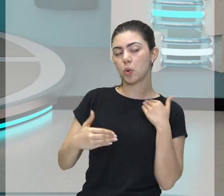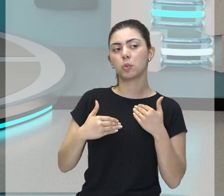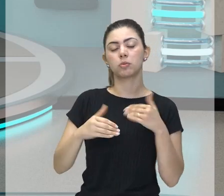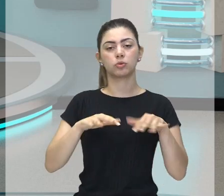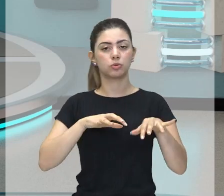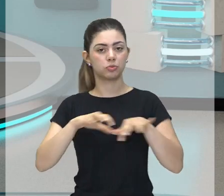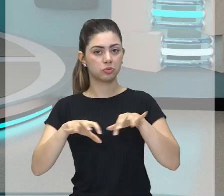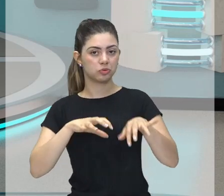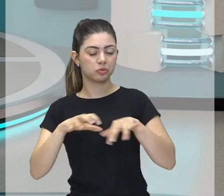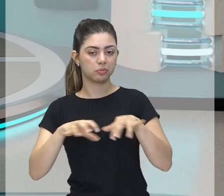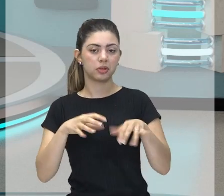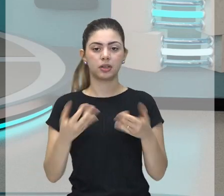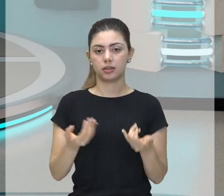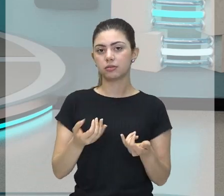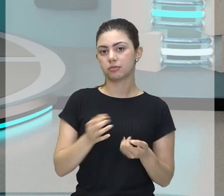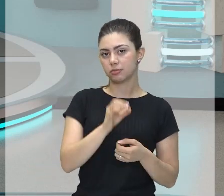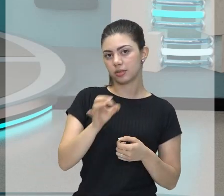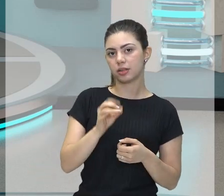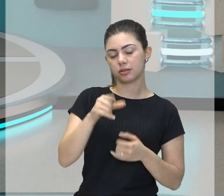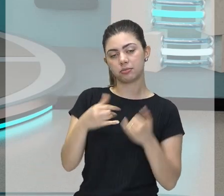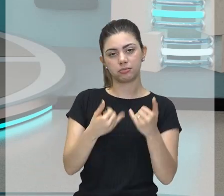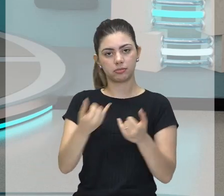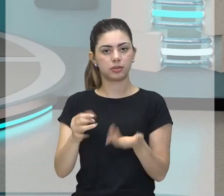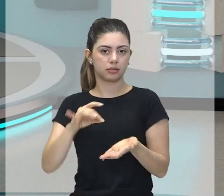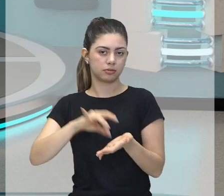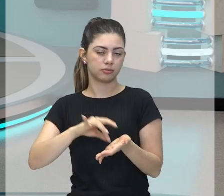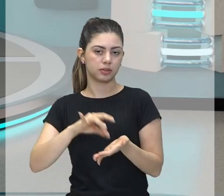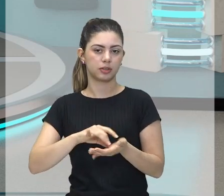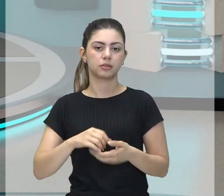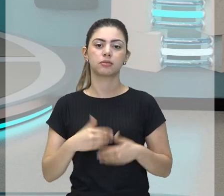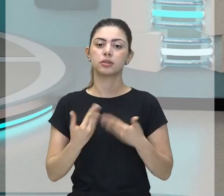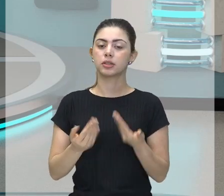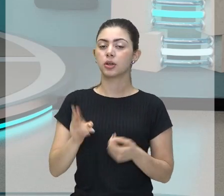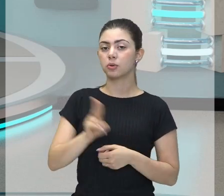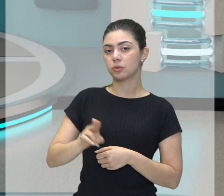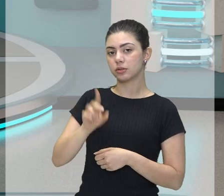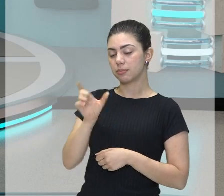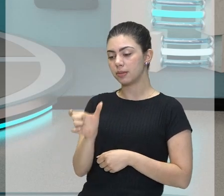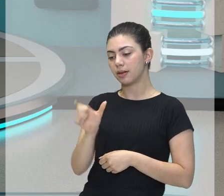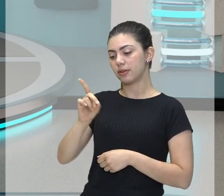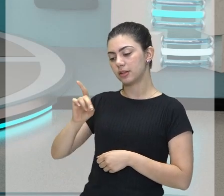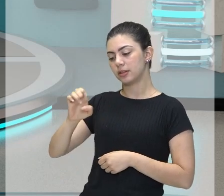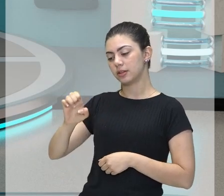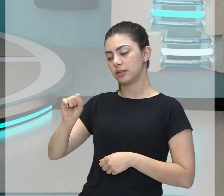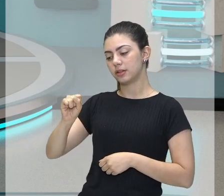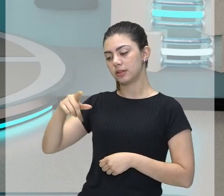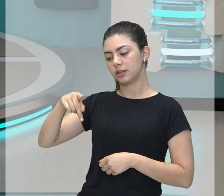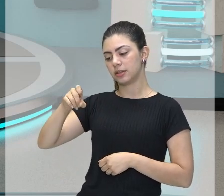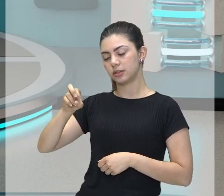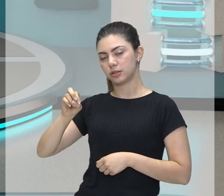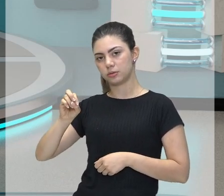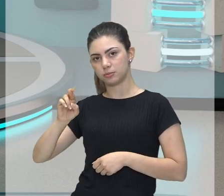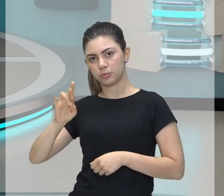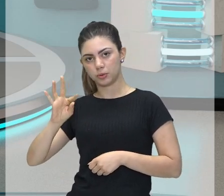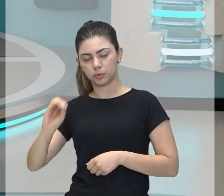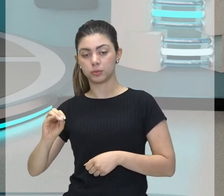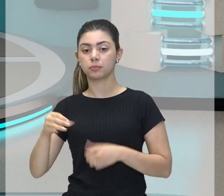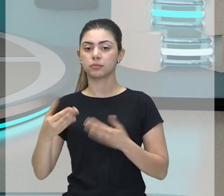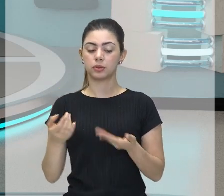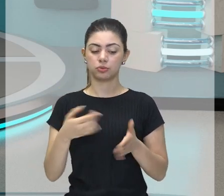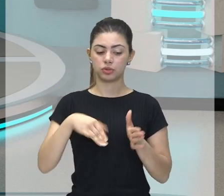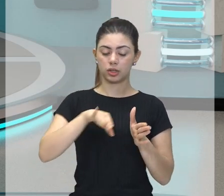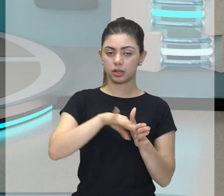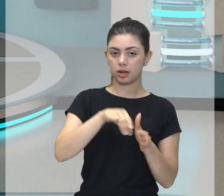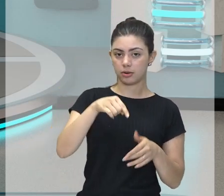né, com normas oficiais. Então, eles utilizam essa palavra desporto. E ao virem para cá, para o Brasil, nós